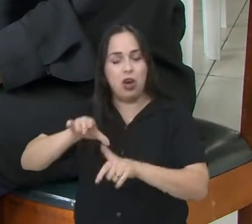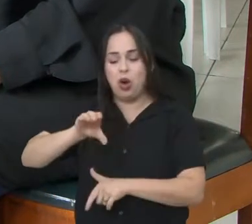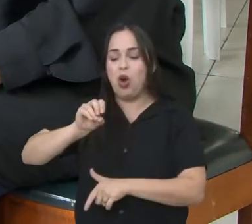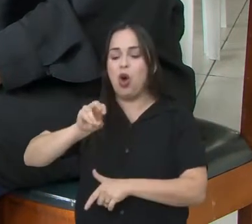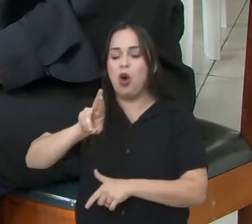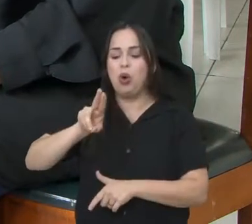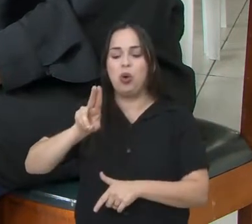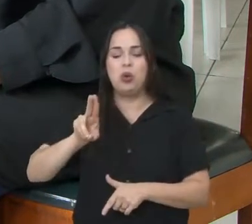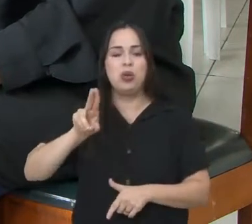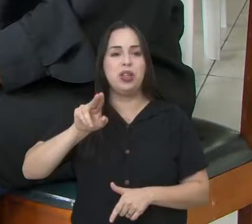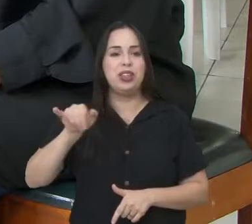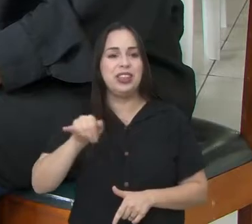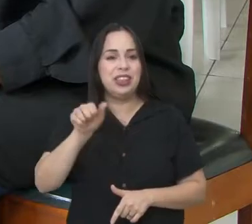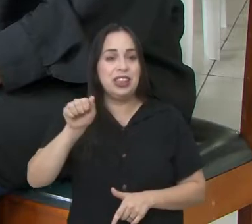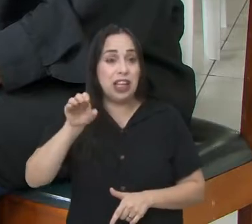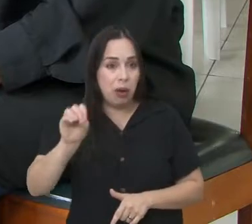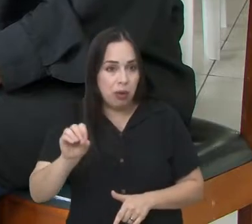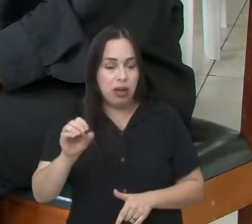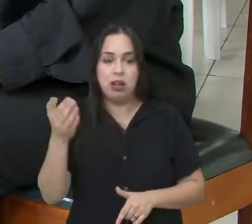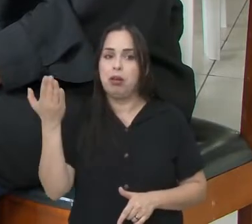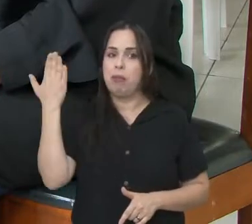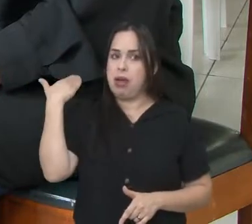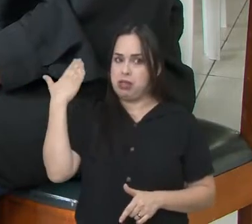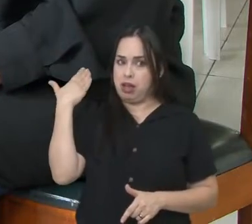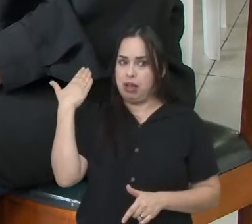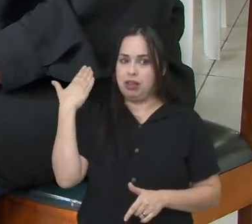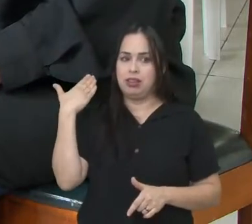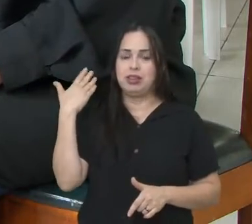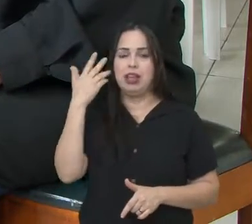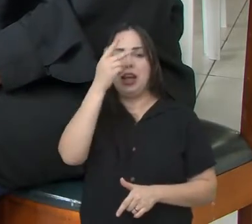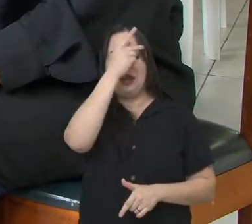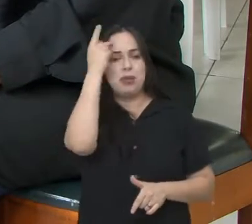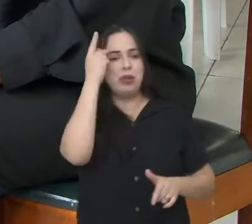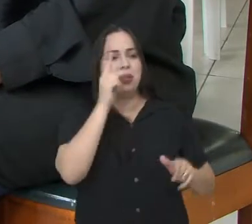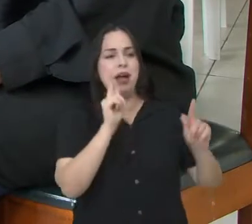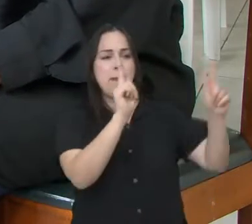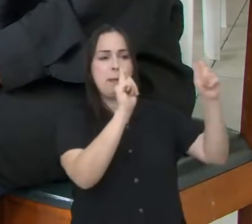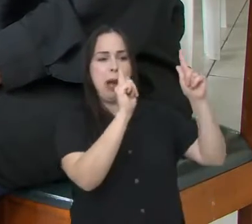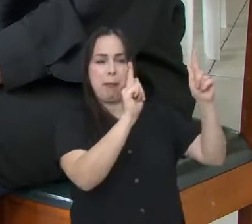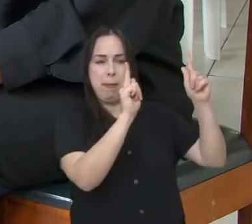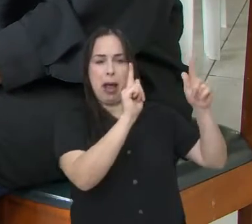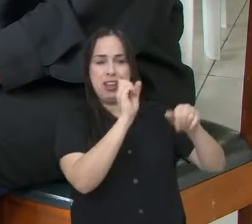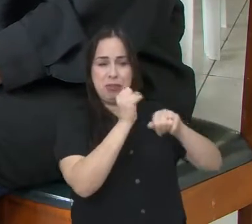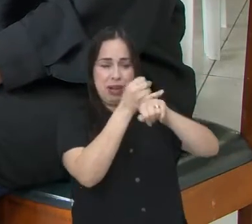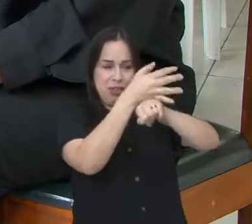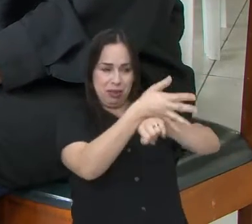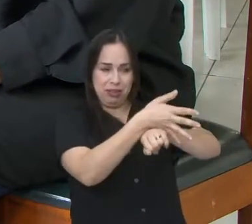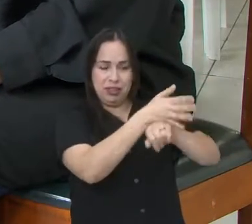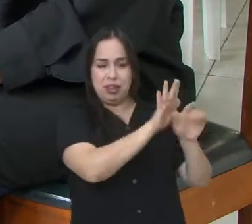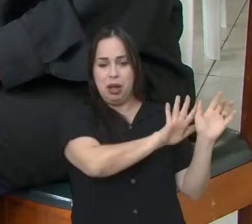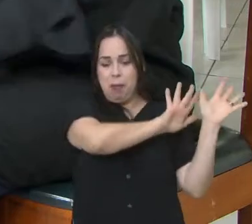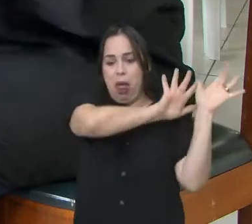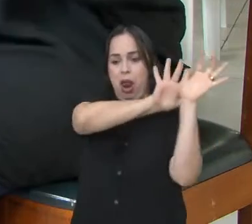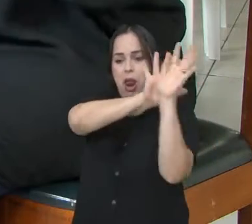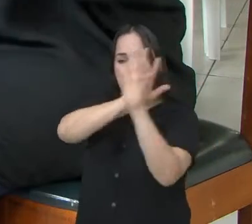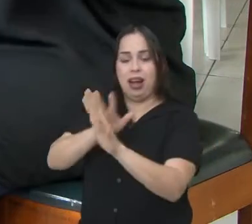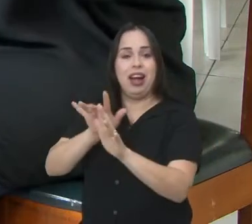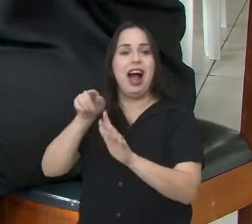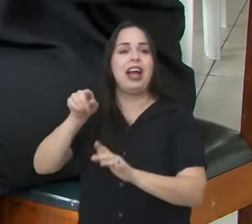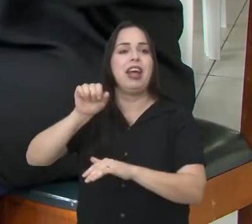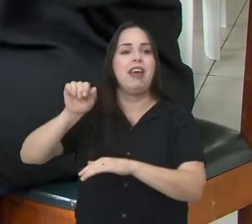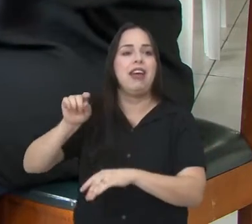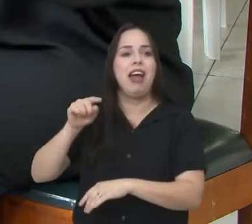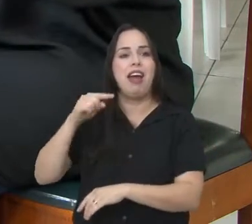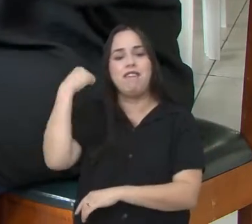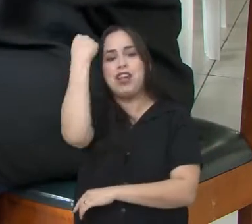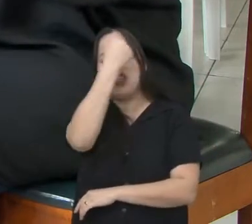Porque antigamente, hoje não tem mais, mas antigamente tinha muito baile, umas madrugadas. O caldinho ficava aberto até